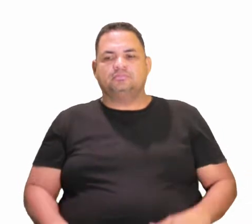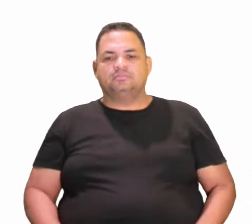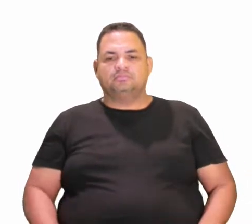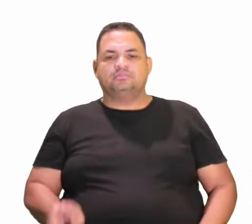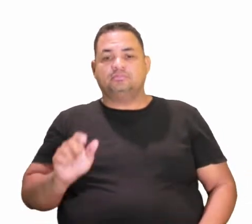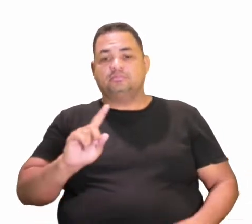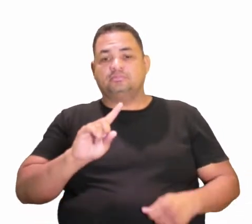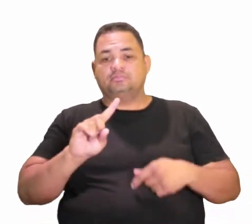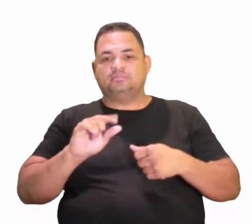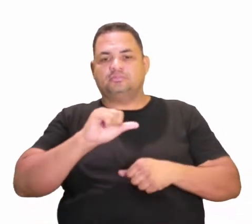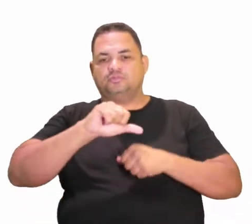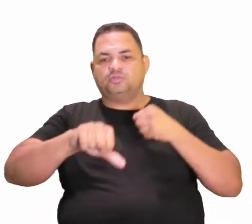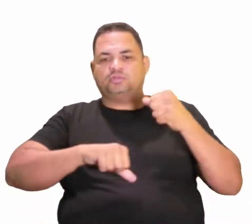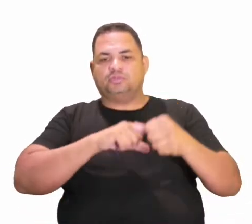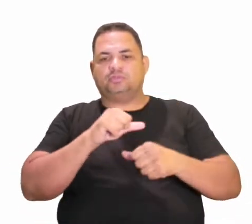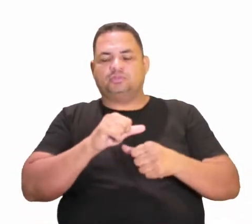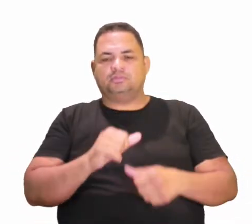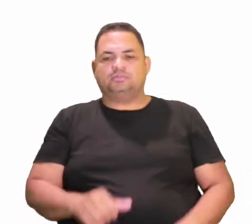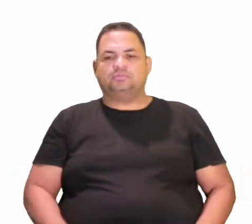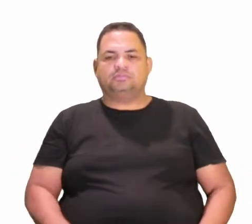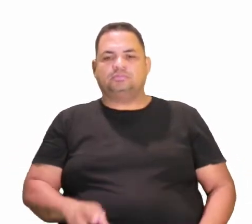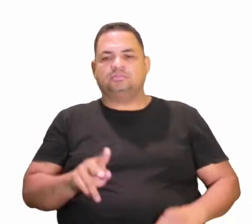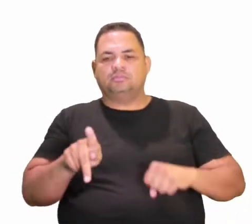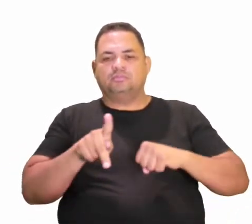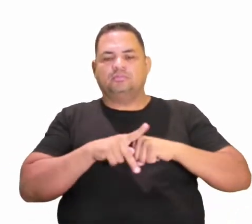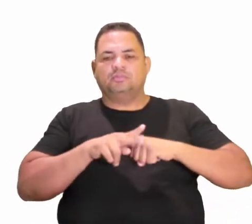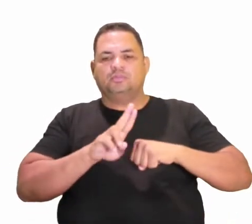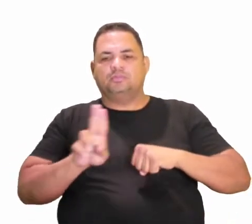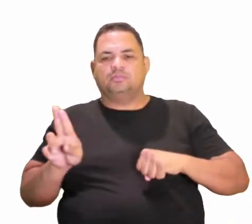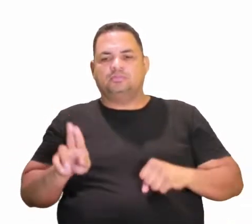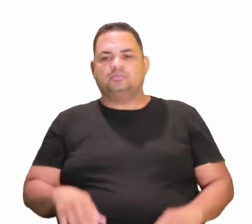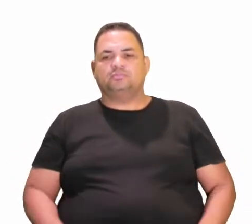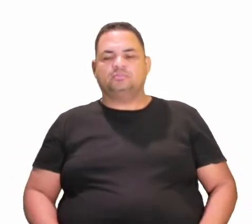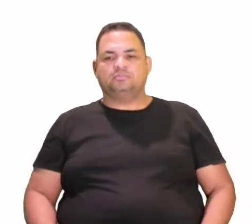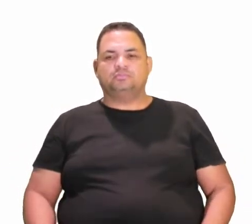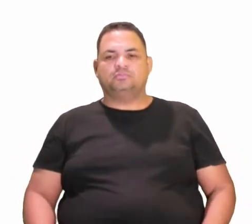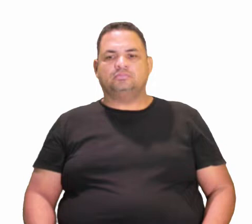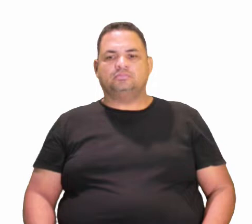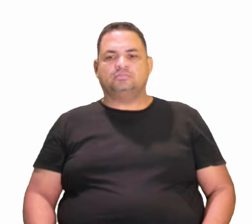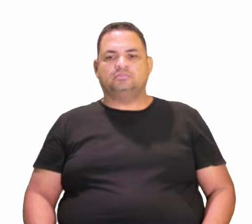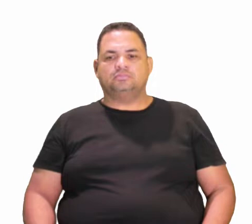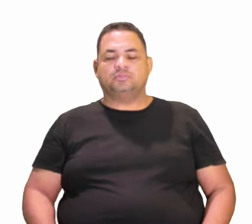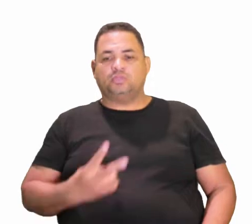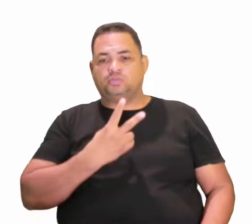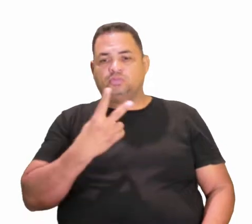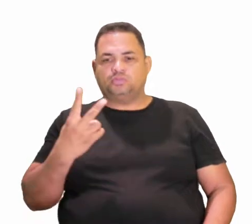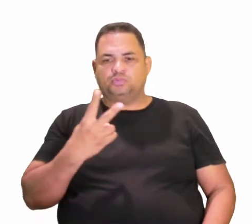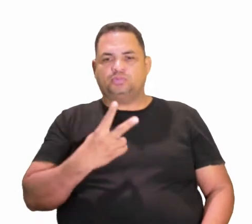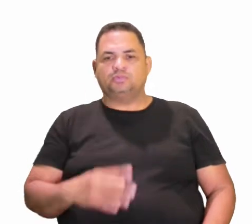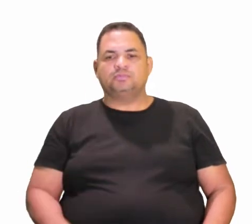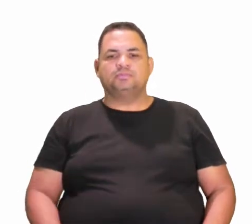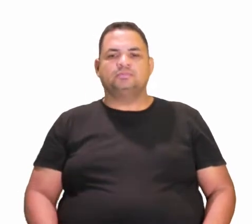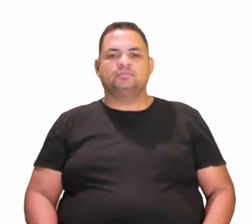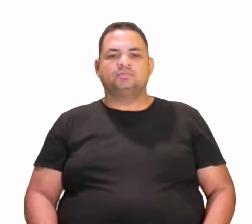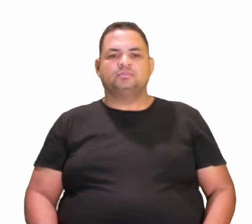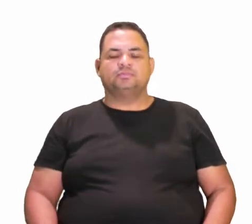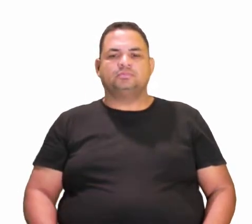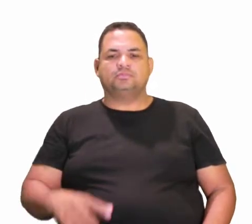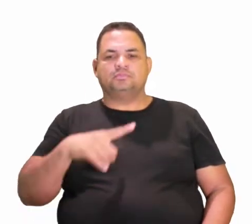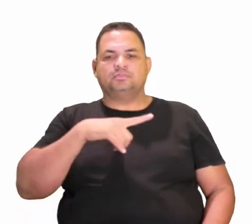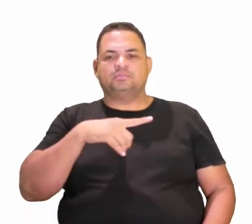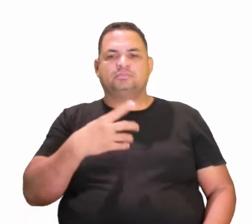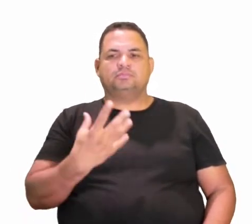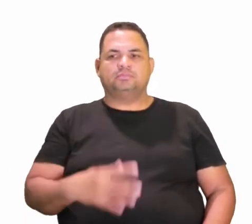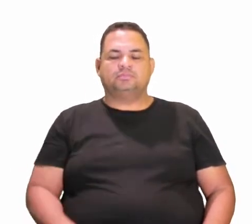vou usar outro. Qual vai ser? O que corresponde ao plural, certo? Porque nós temos 4 em